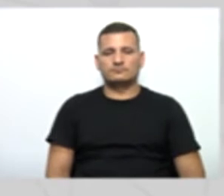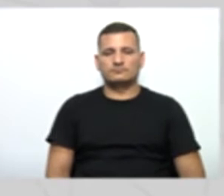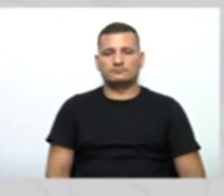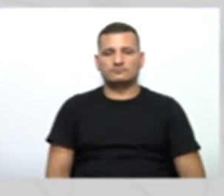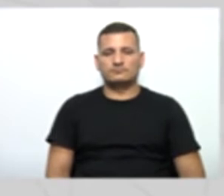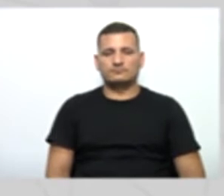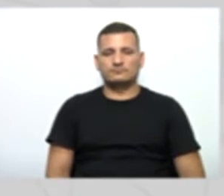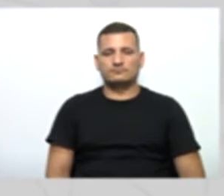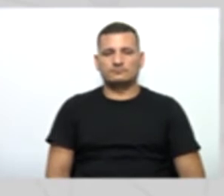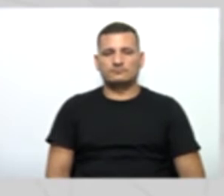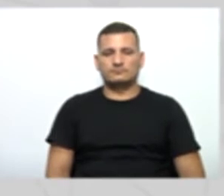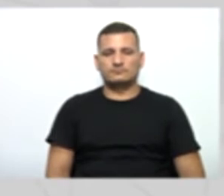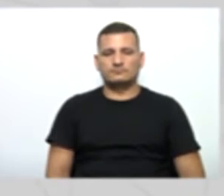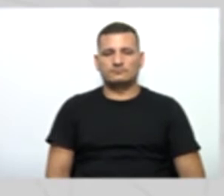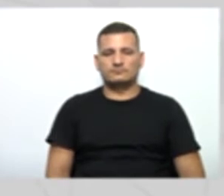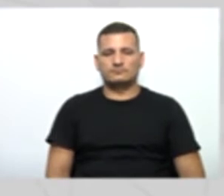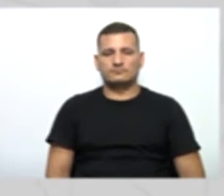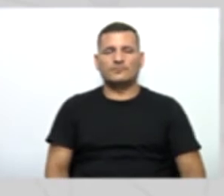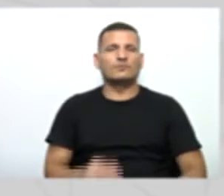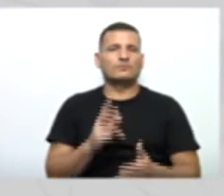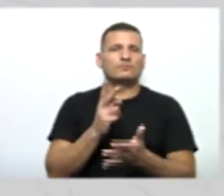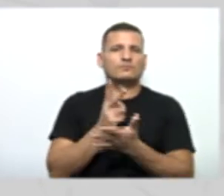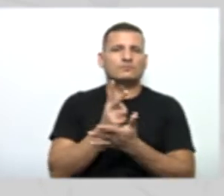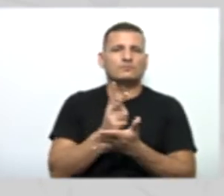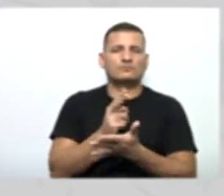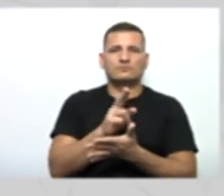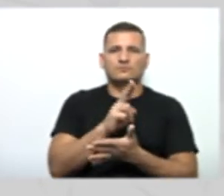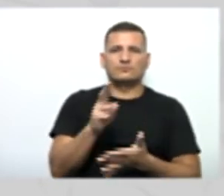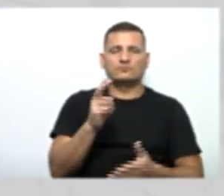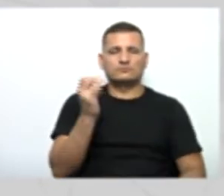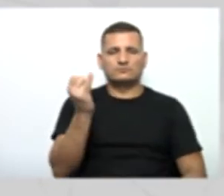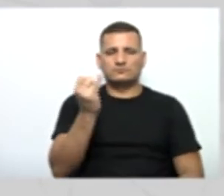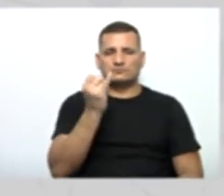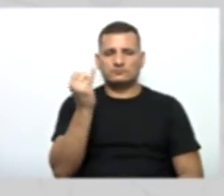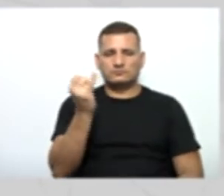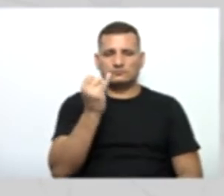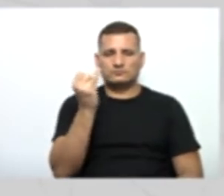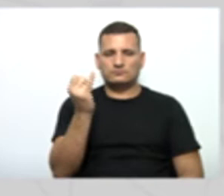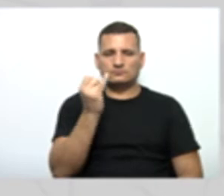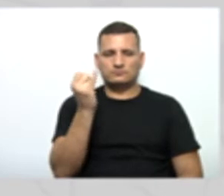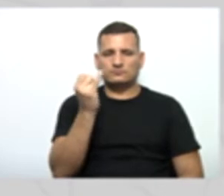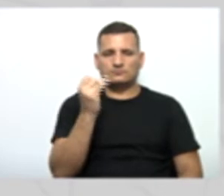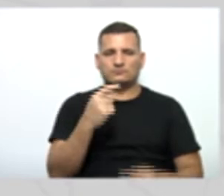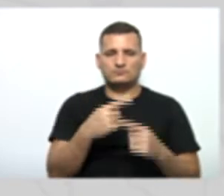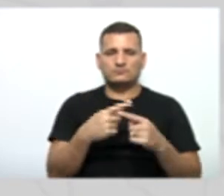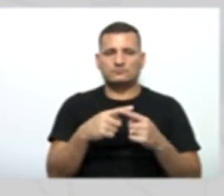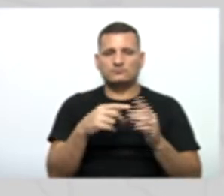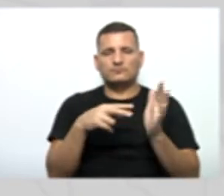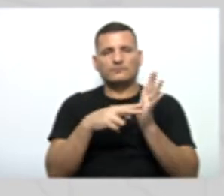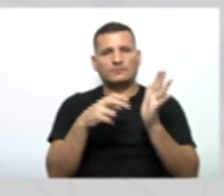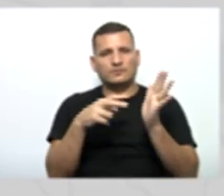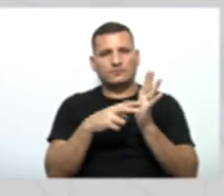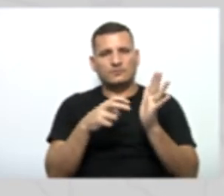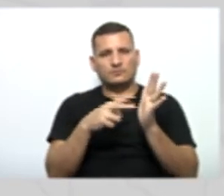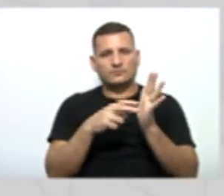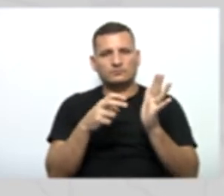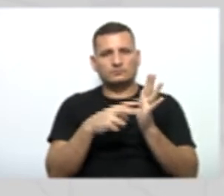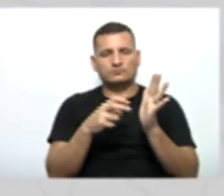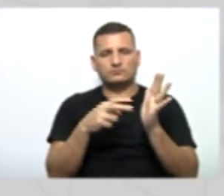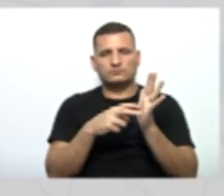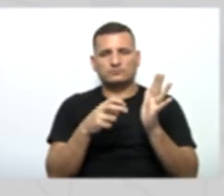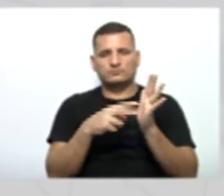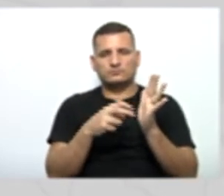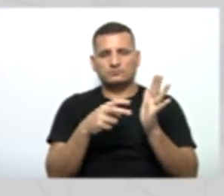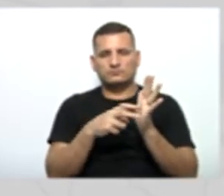sempre ser importante, porque, ó, de acordo com o vocábulo do domínio do problema. Então, assim,